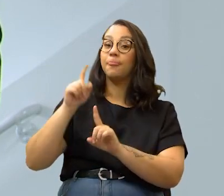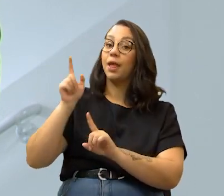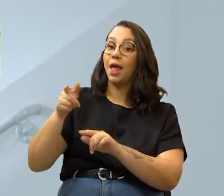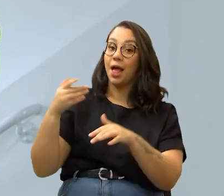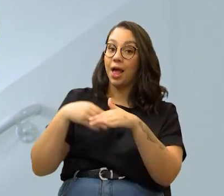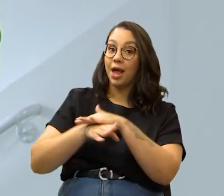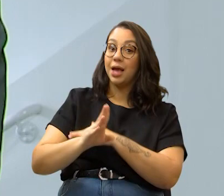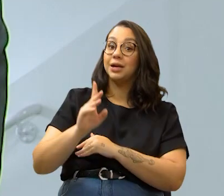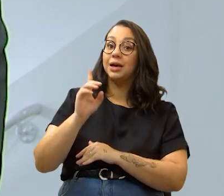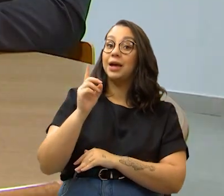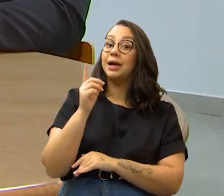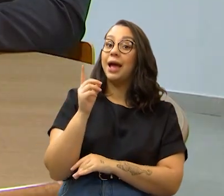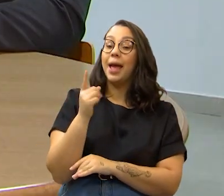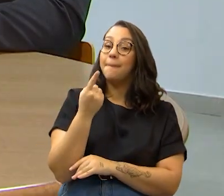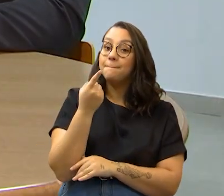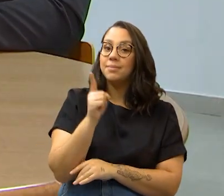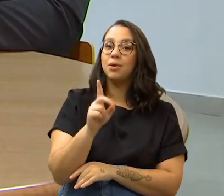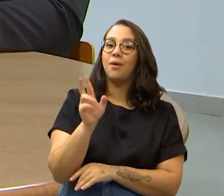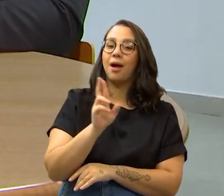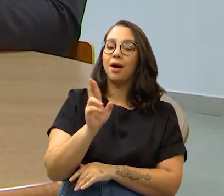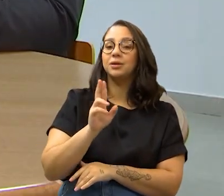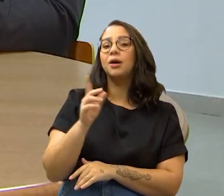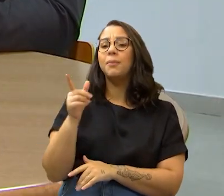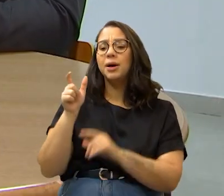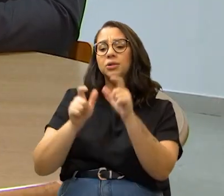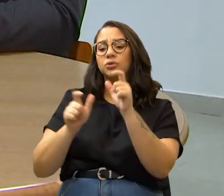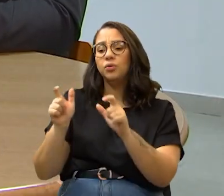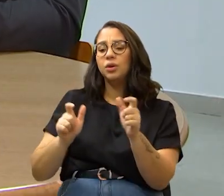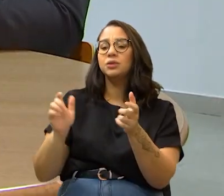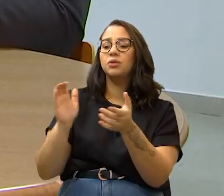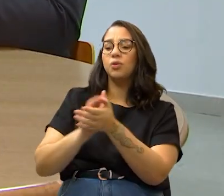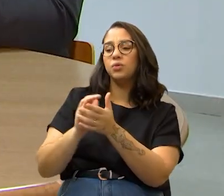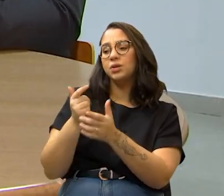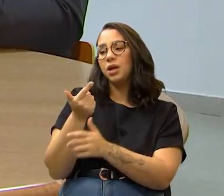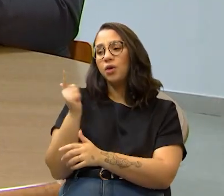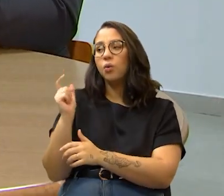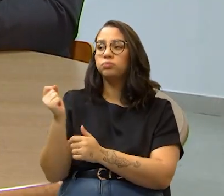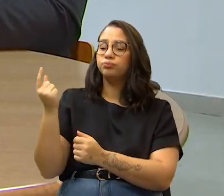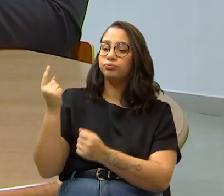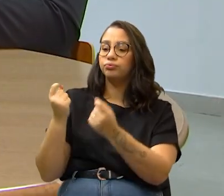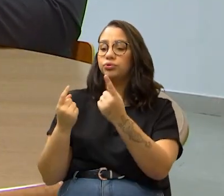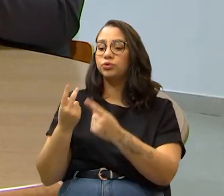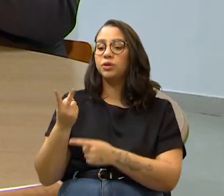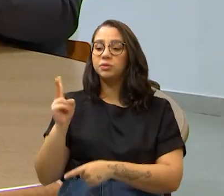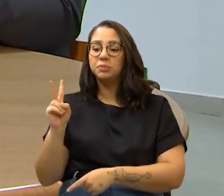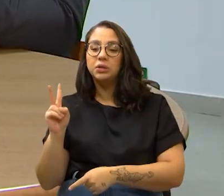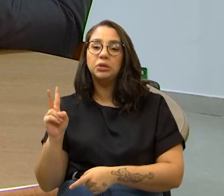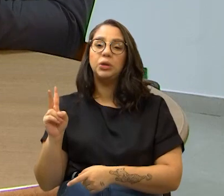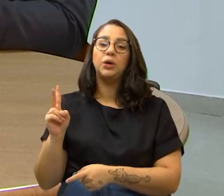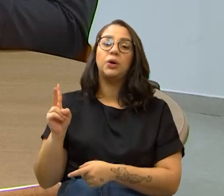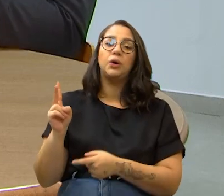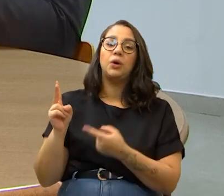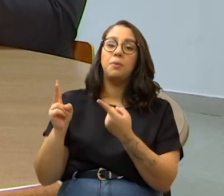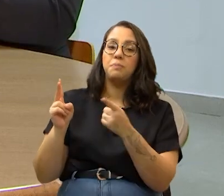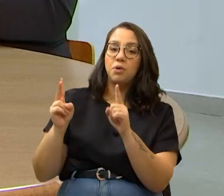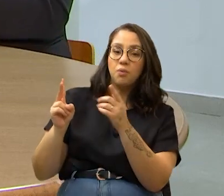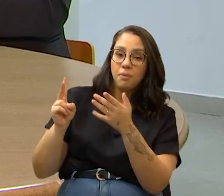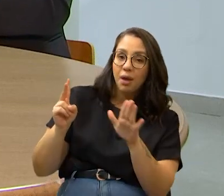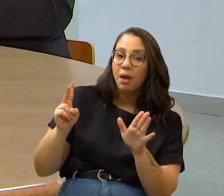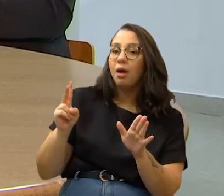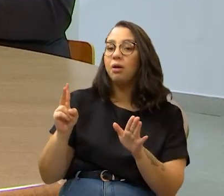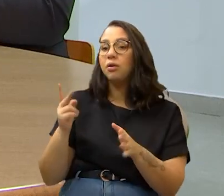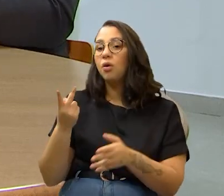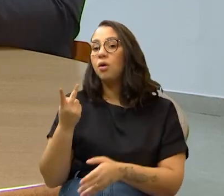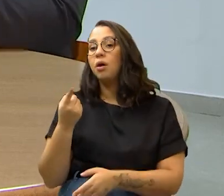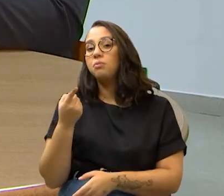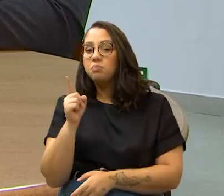uma reserva fixa de R$ 1.000 por mês, mas provavelmente o casal consiga ter alguns aportes esporádicos de 2.000, de